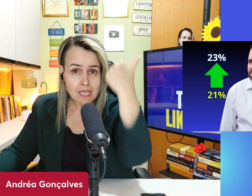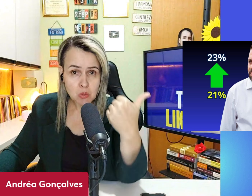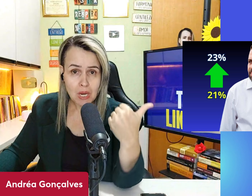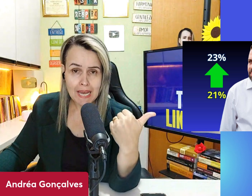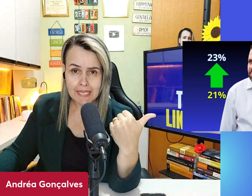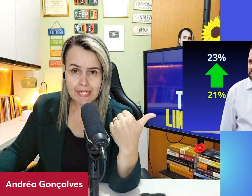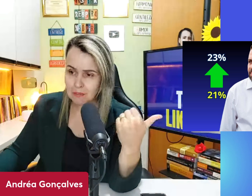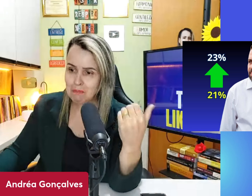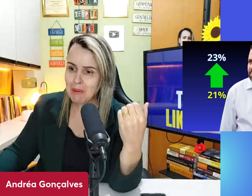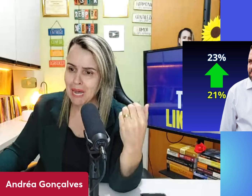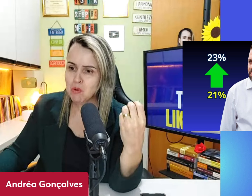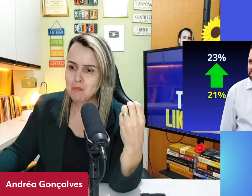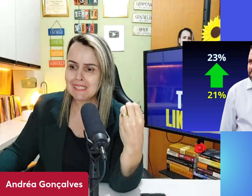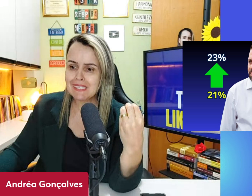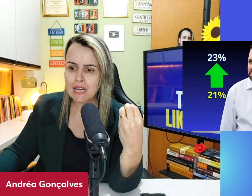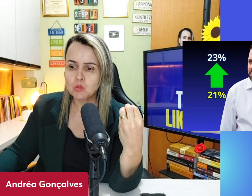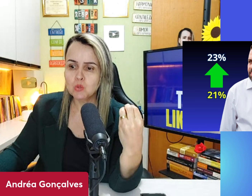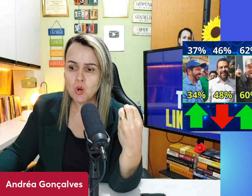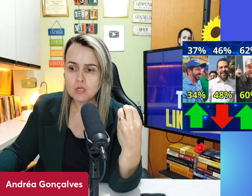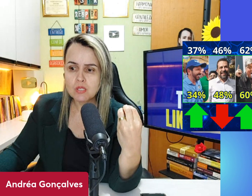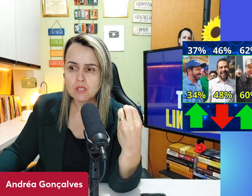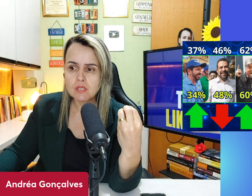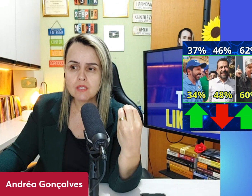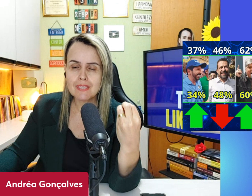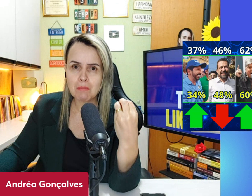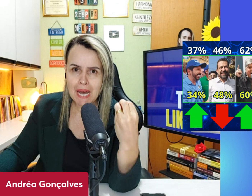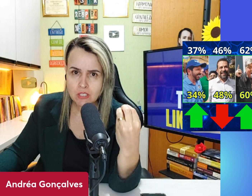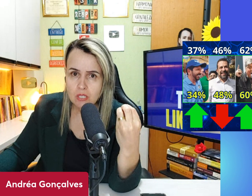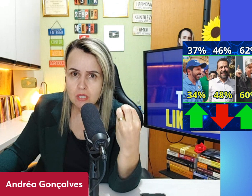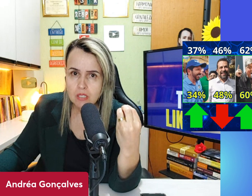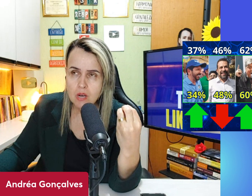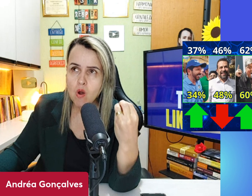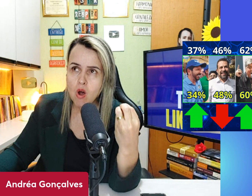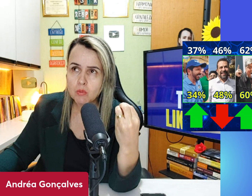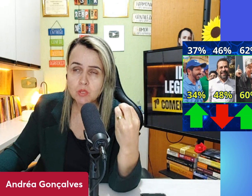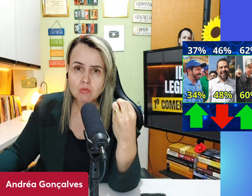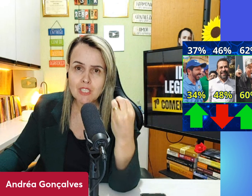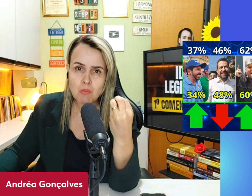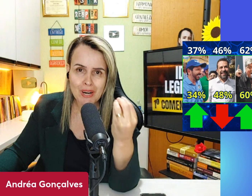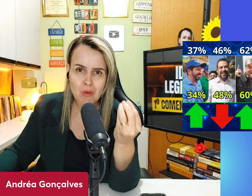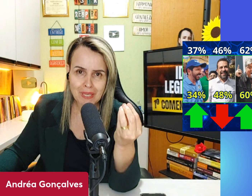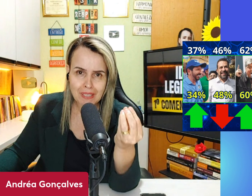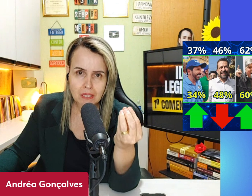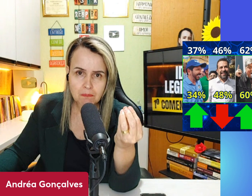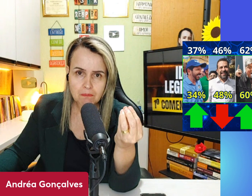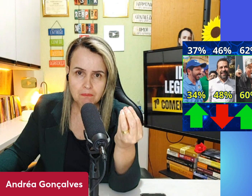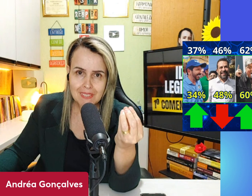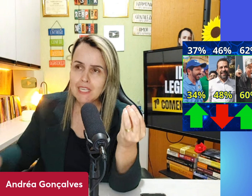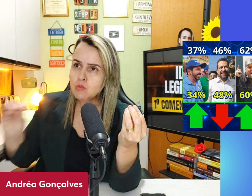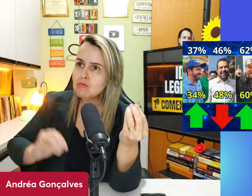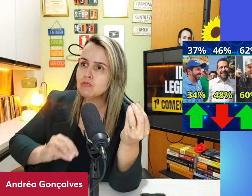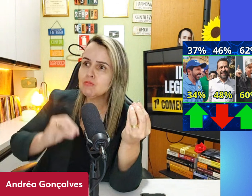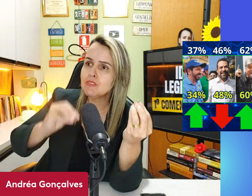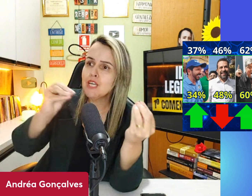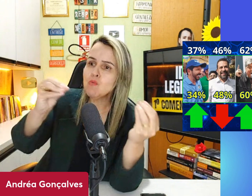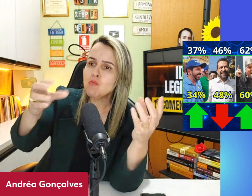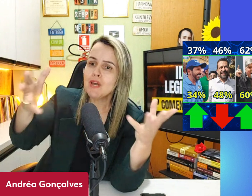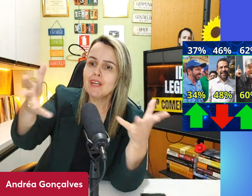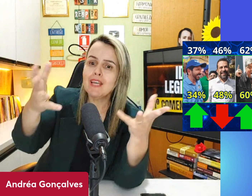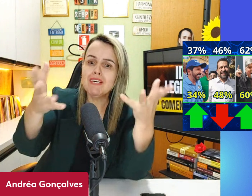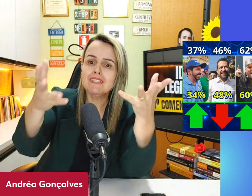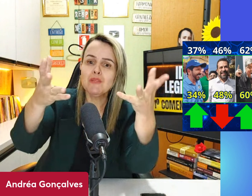se Pablo Maral nos debates como não dando moral para ele não